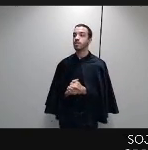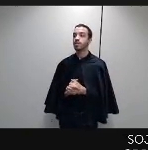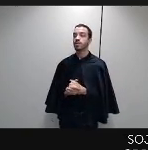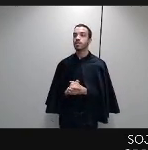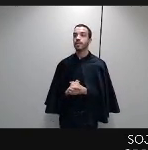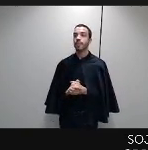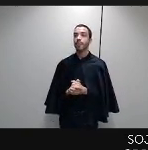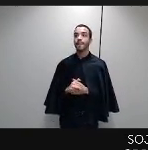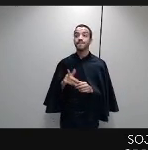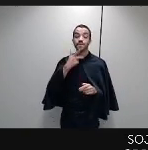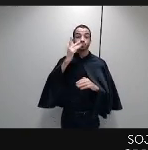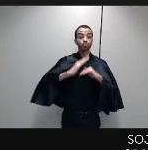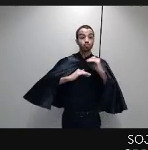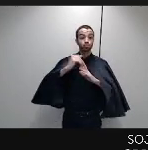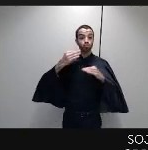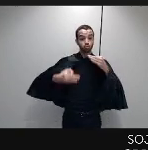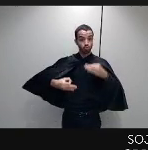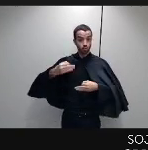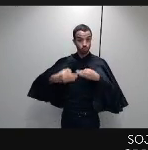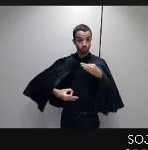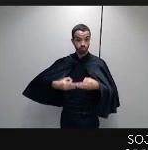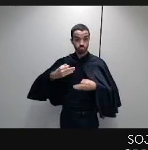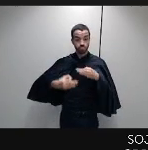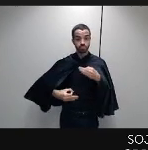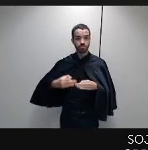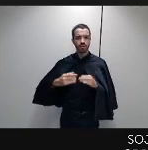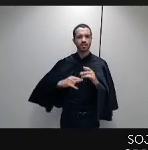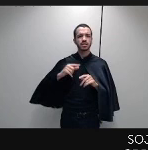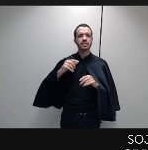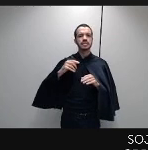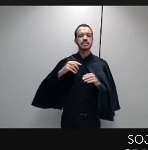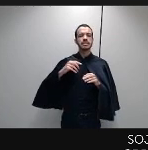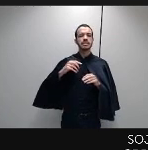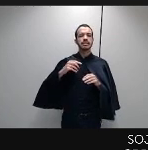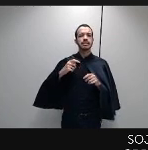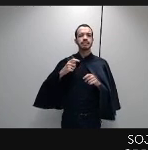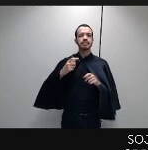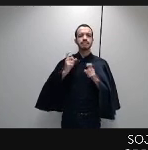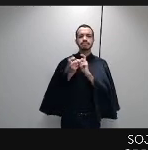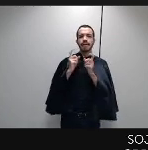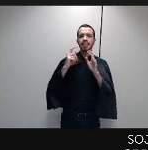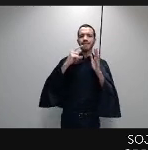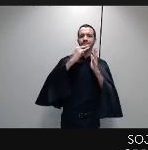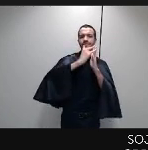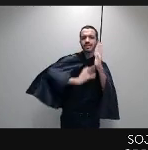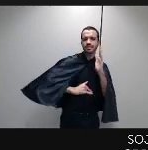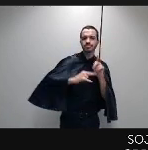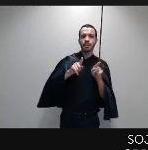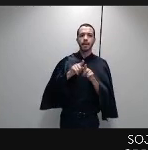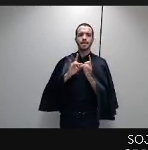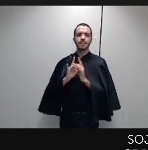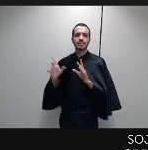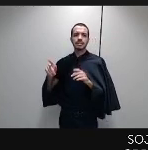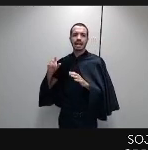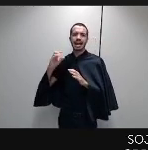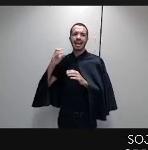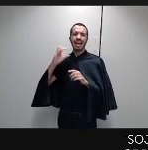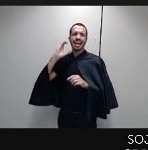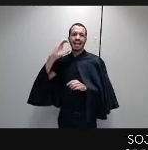a respeito da coexistência de ação executiva fiscal e da habilitação do crédito em falência